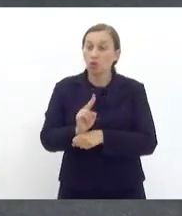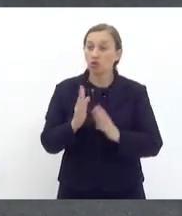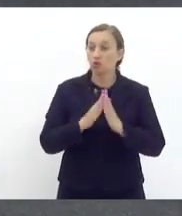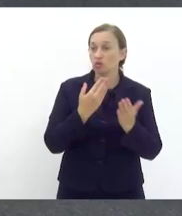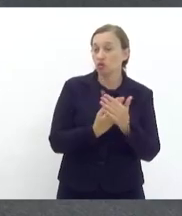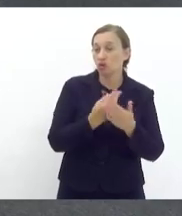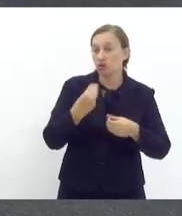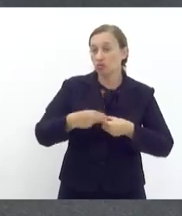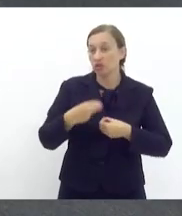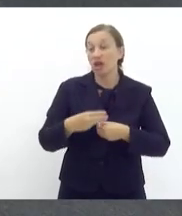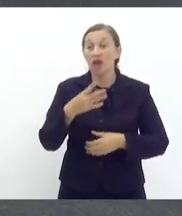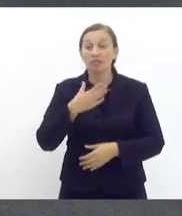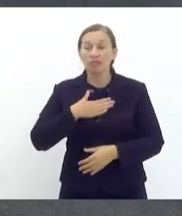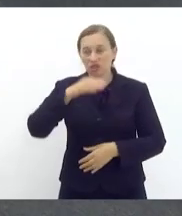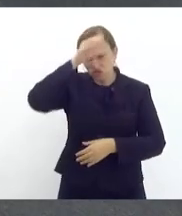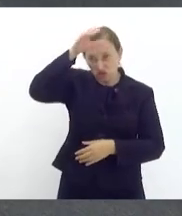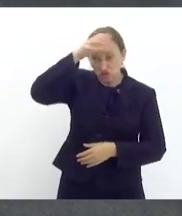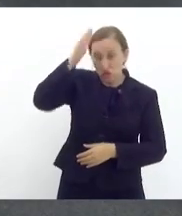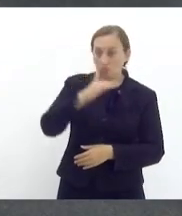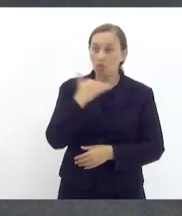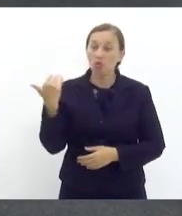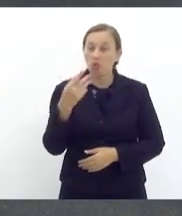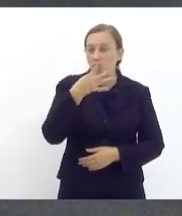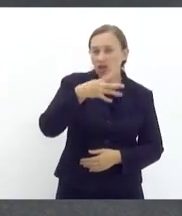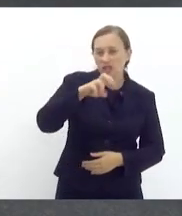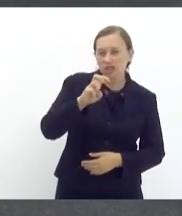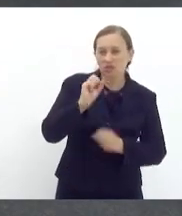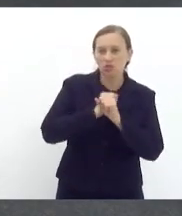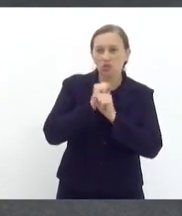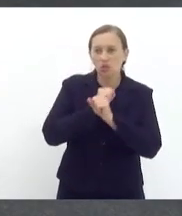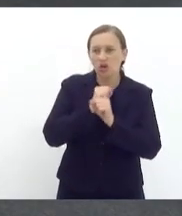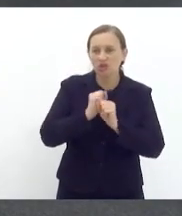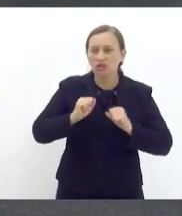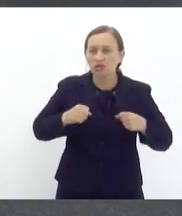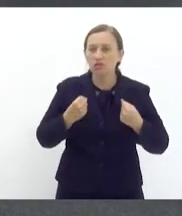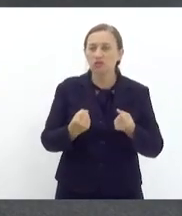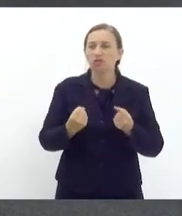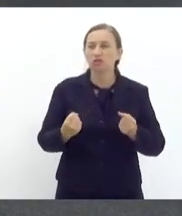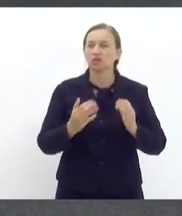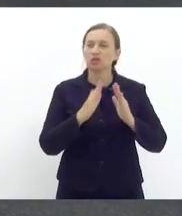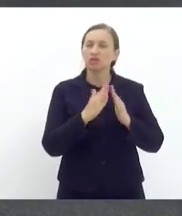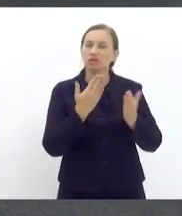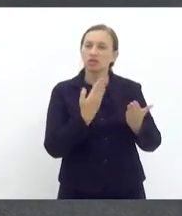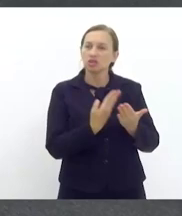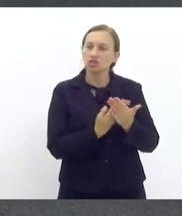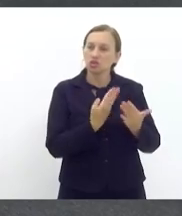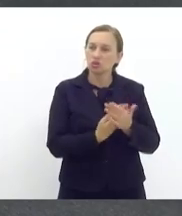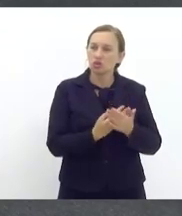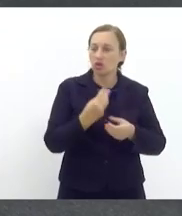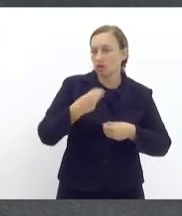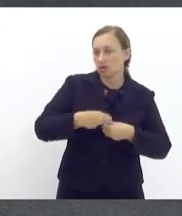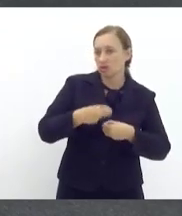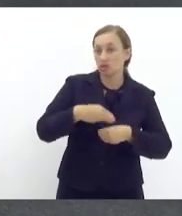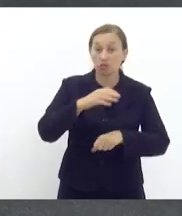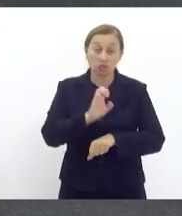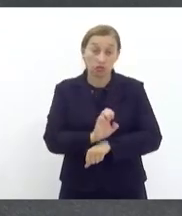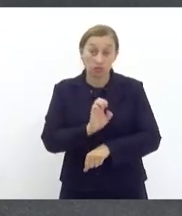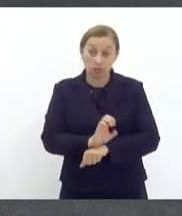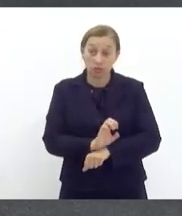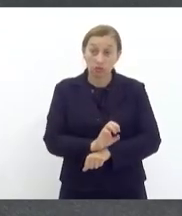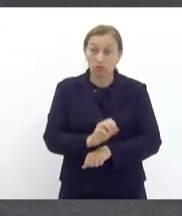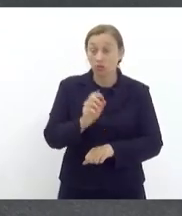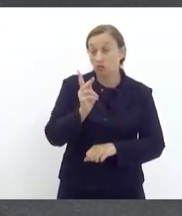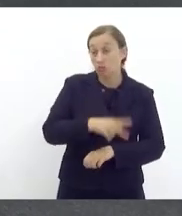como a minha tia que faleceu que ficou 45 anos dedicando a vida dela na rede municipal e na rede estadual como